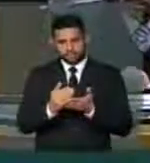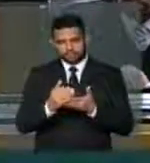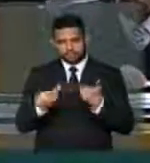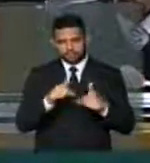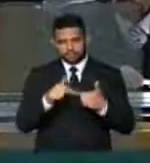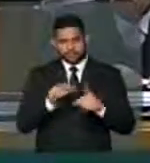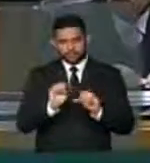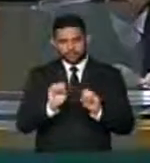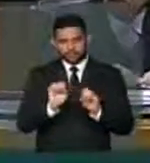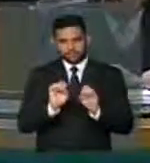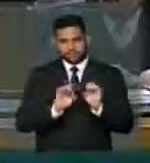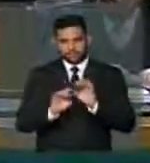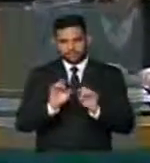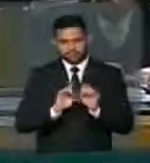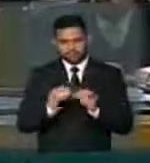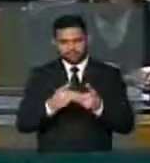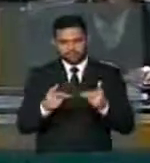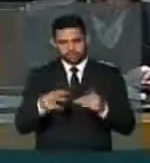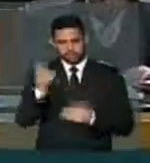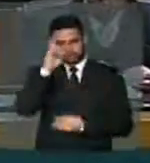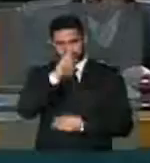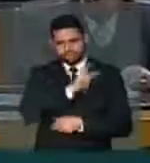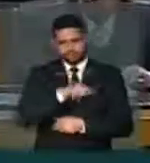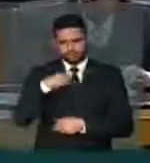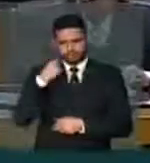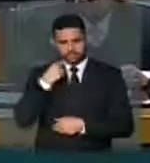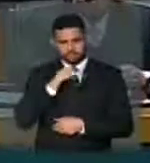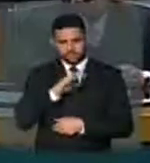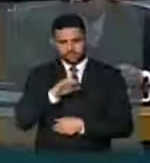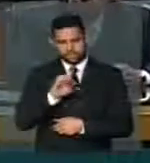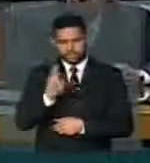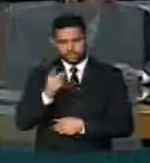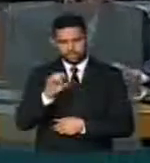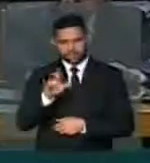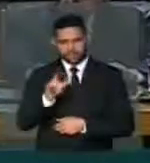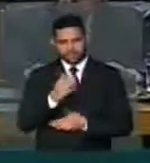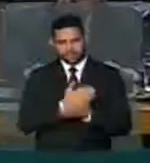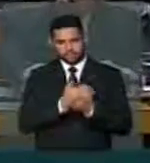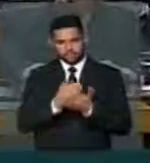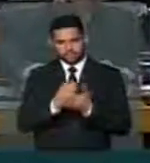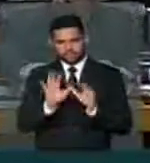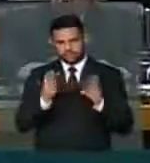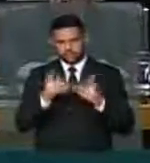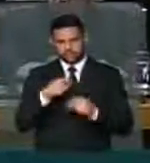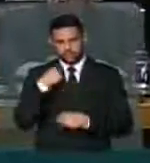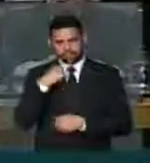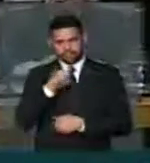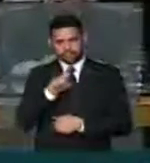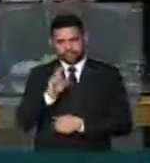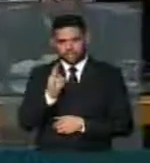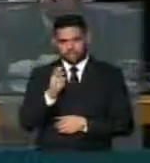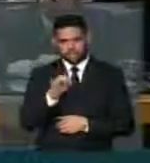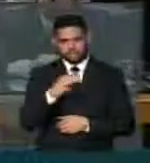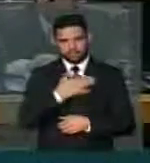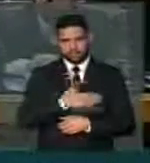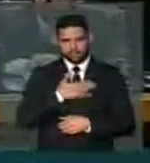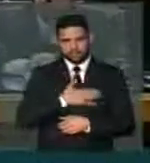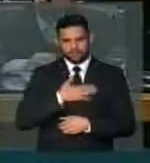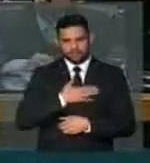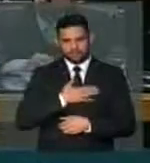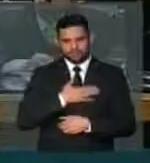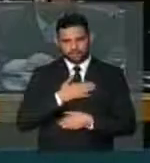sessão extraordinária. Senhor presidente. Pois não, deputado Heráclito, reiniciando as sessões, deputado Heráclito Forte. Mas eu gostaria,